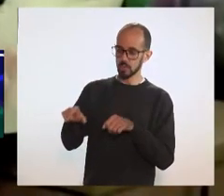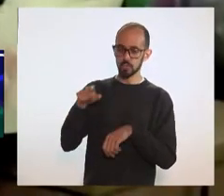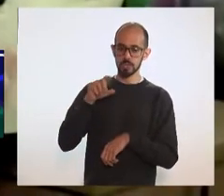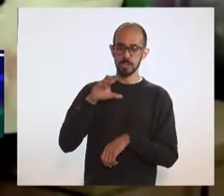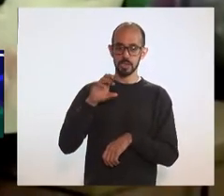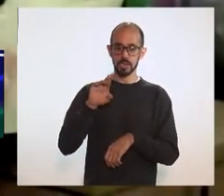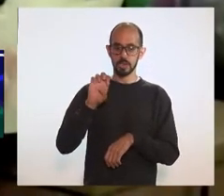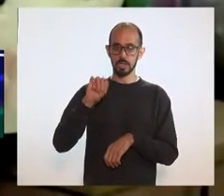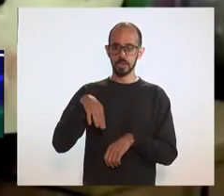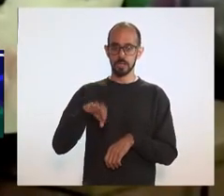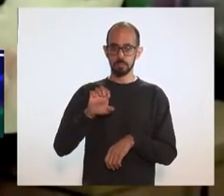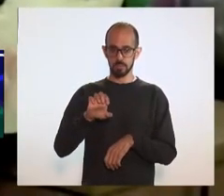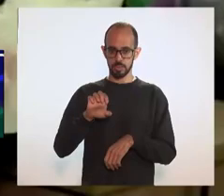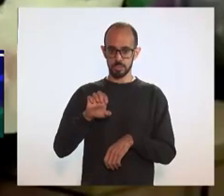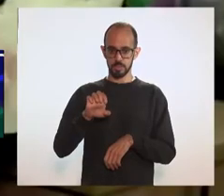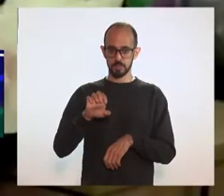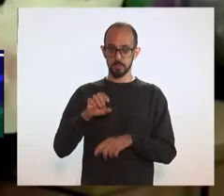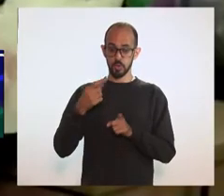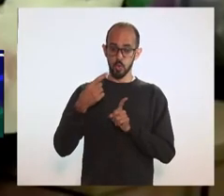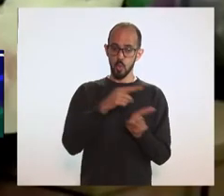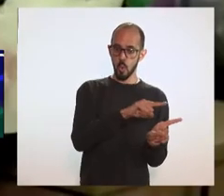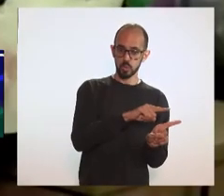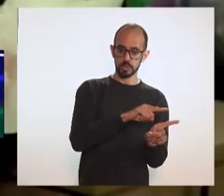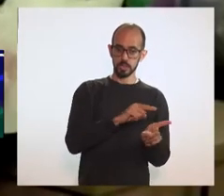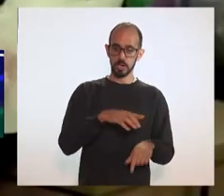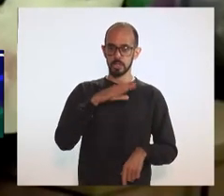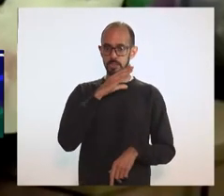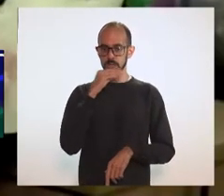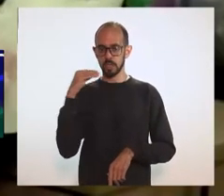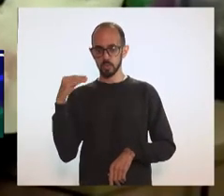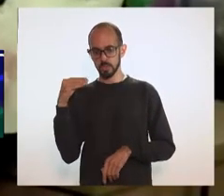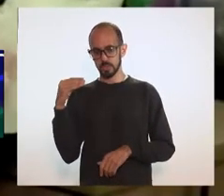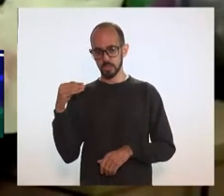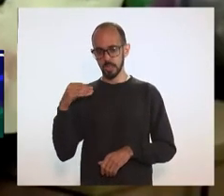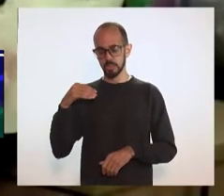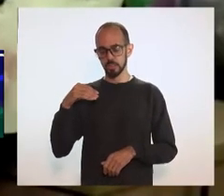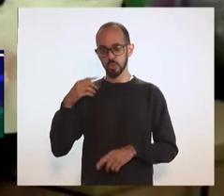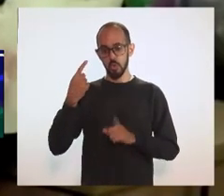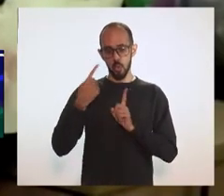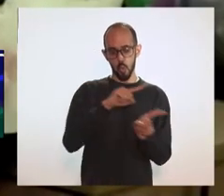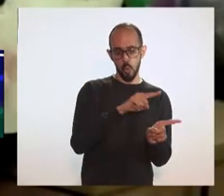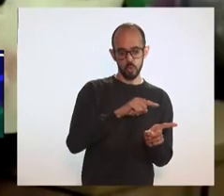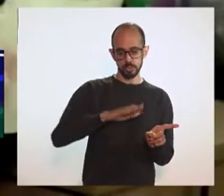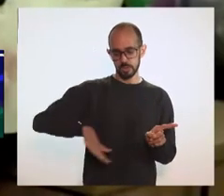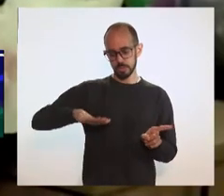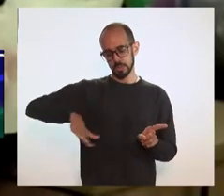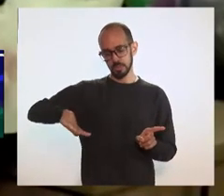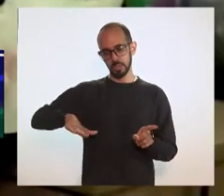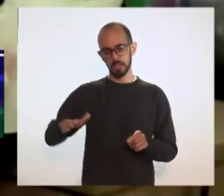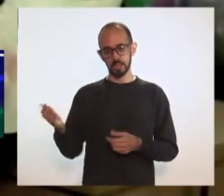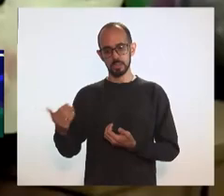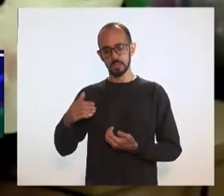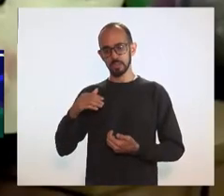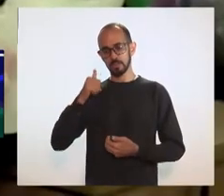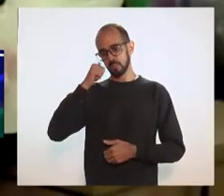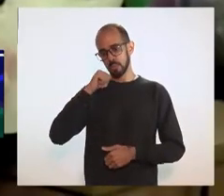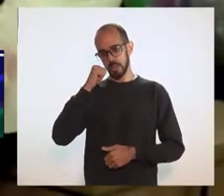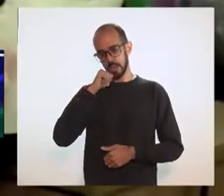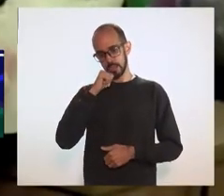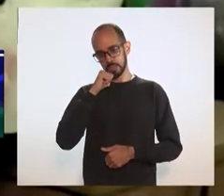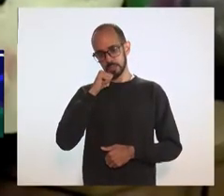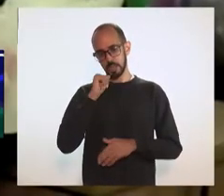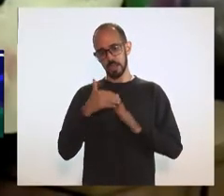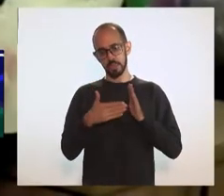essas crianças, contra essas adolescentes, contra essas mulheres. Aqui esse registro que eu trago é específico de meninas